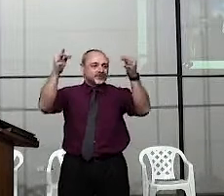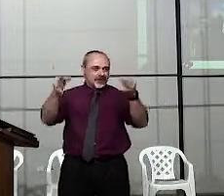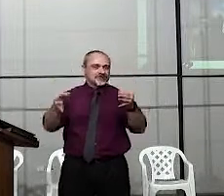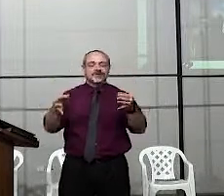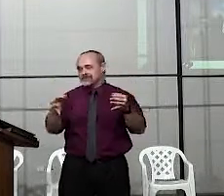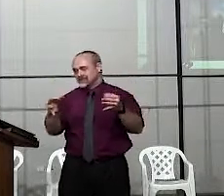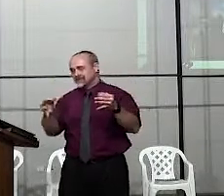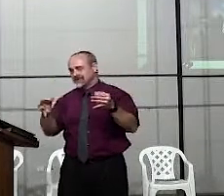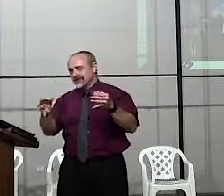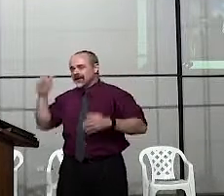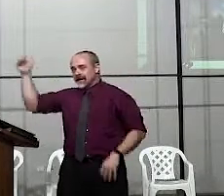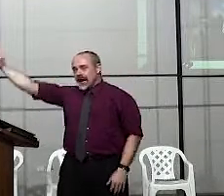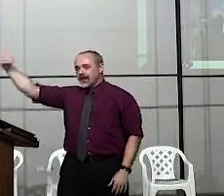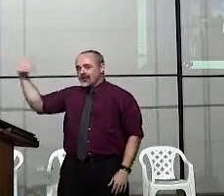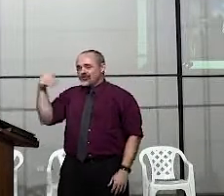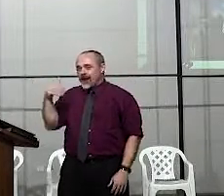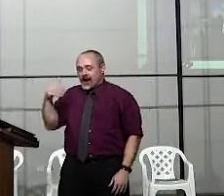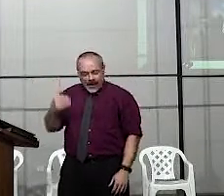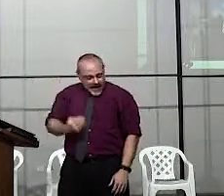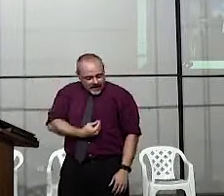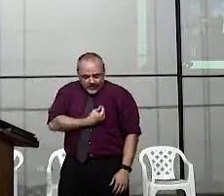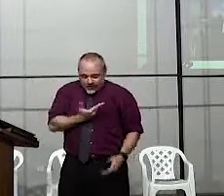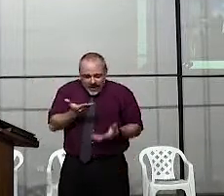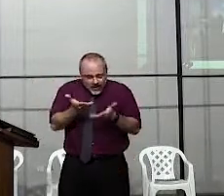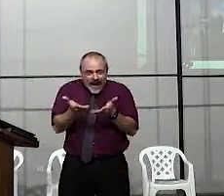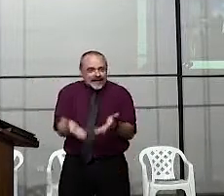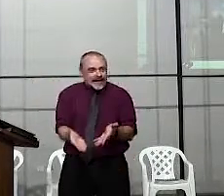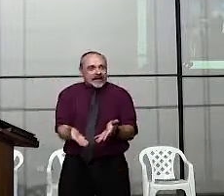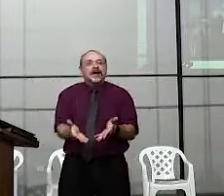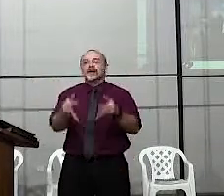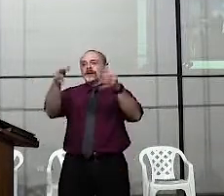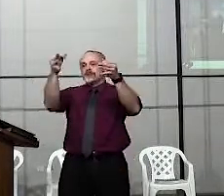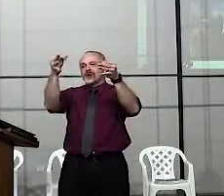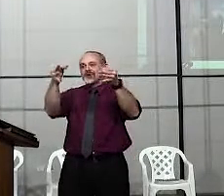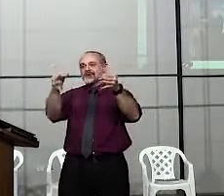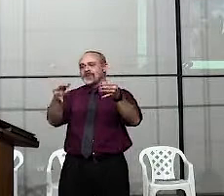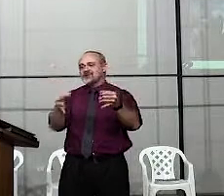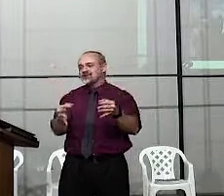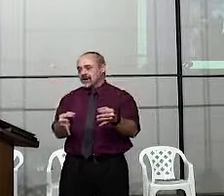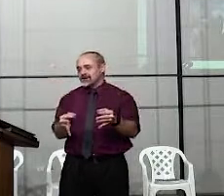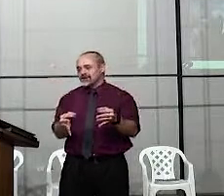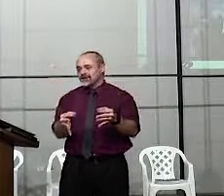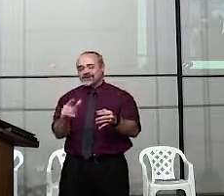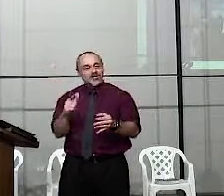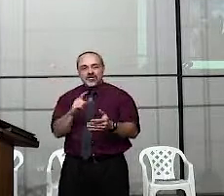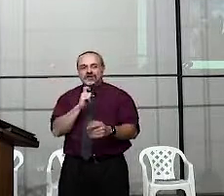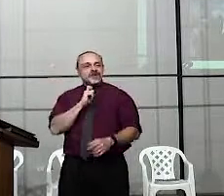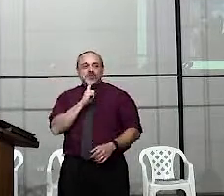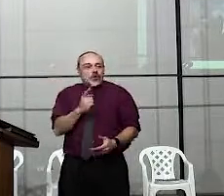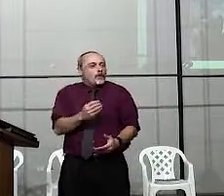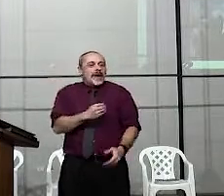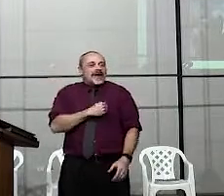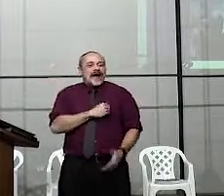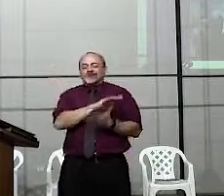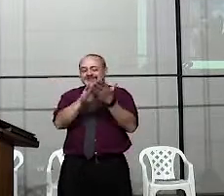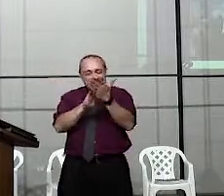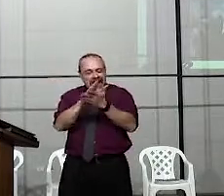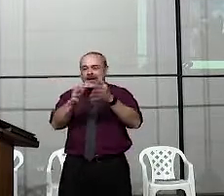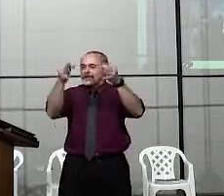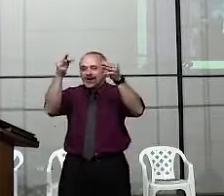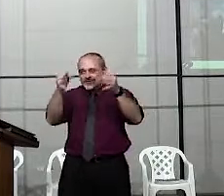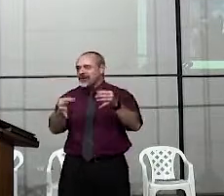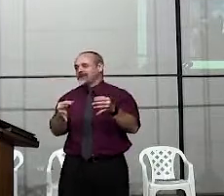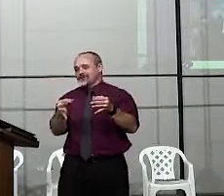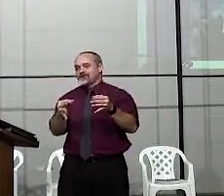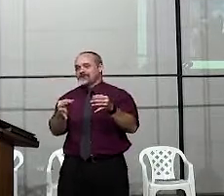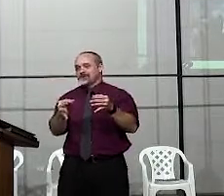nada perfeito. E Ele veio, Ele viveu aqui perfeitamente. Não tinha nenhum pecado,